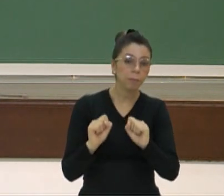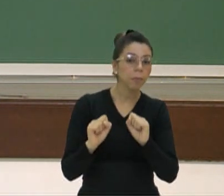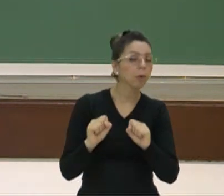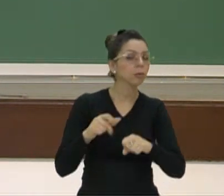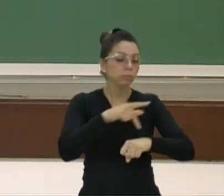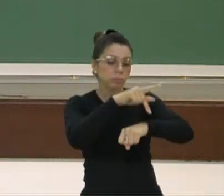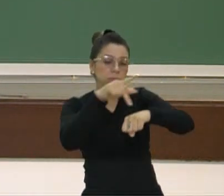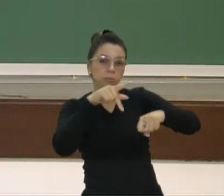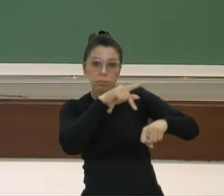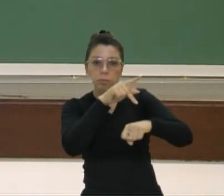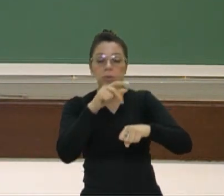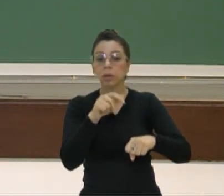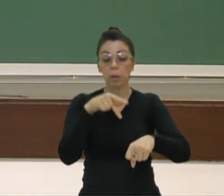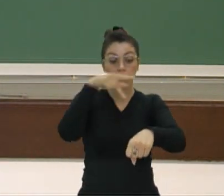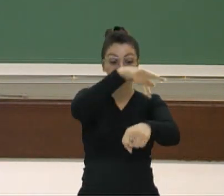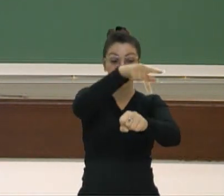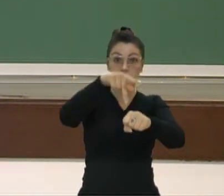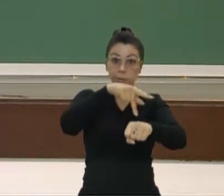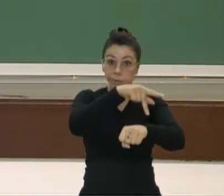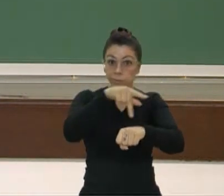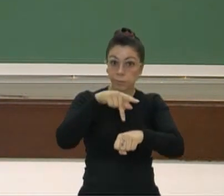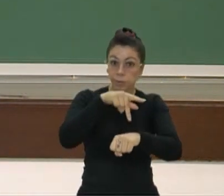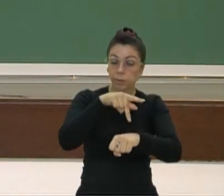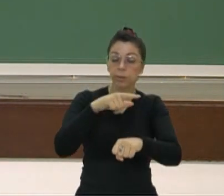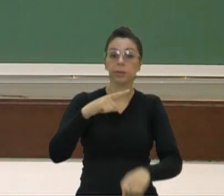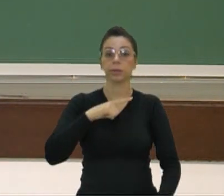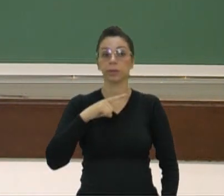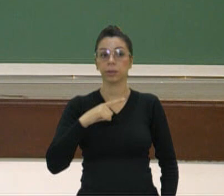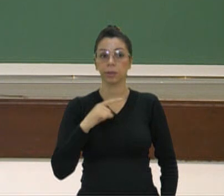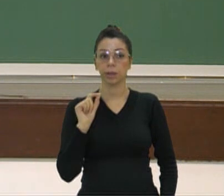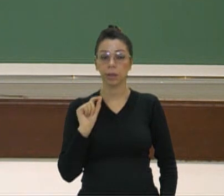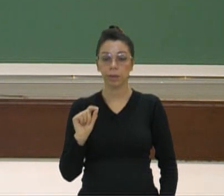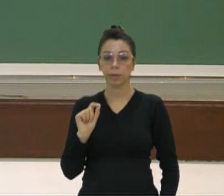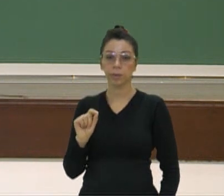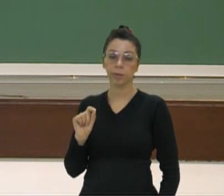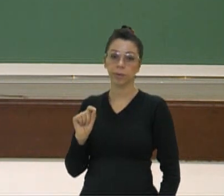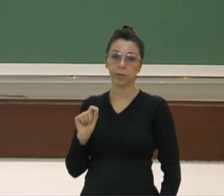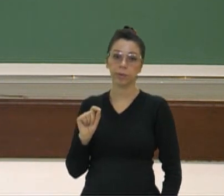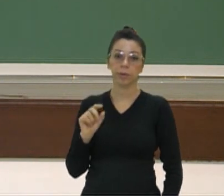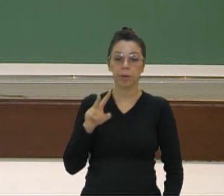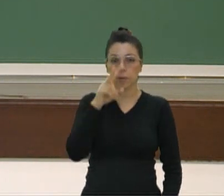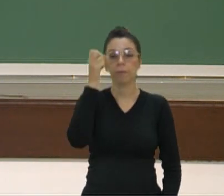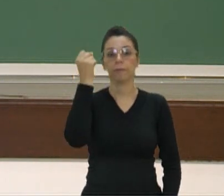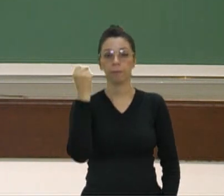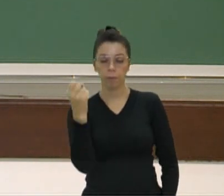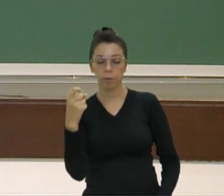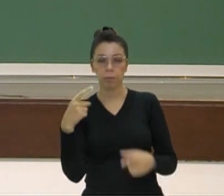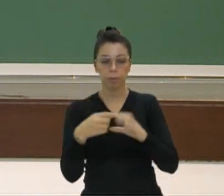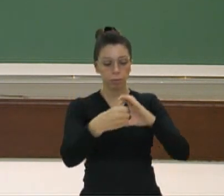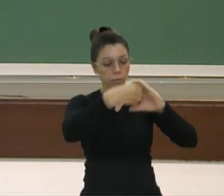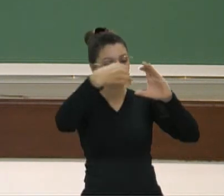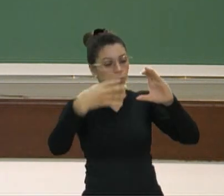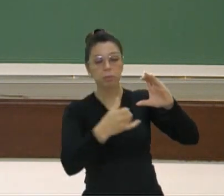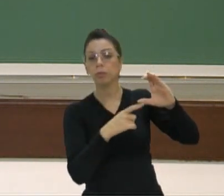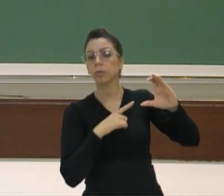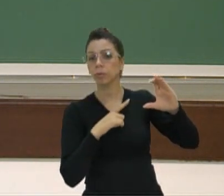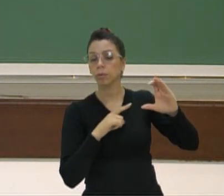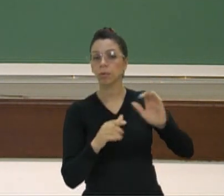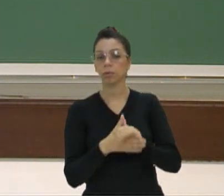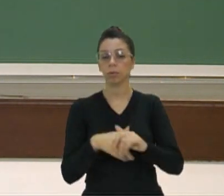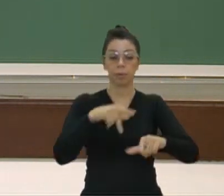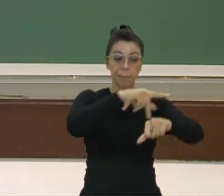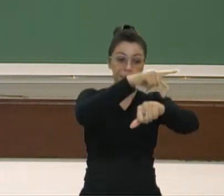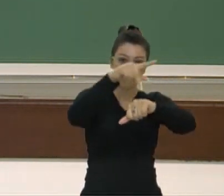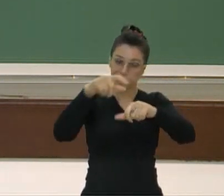alguns países. Esses países tem esse potencial porque estabelece algumas características. São todos